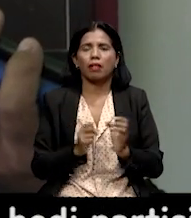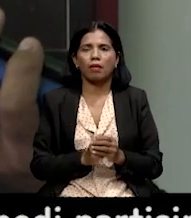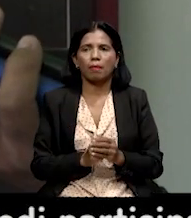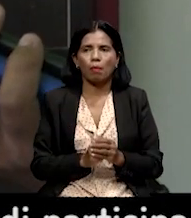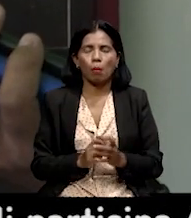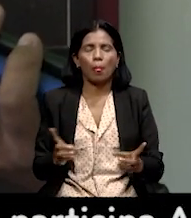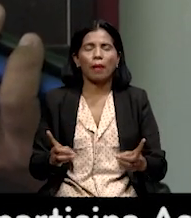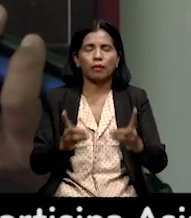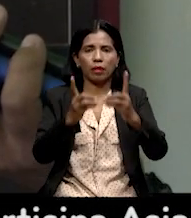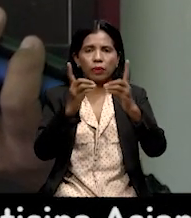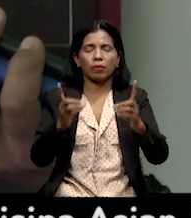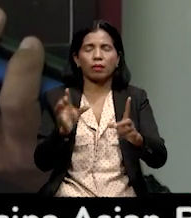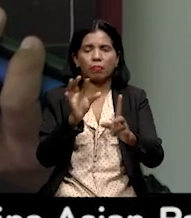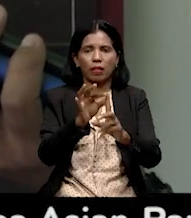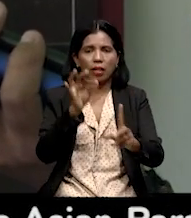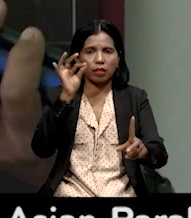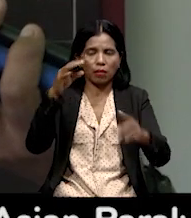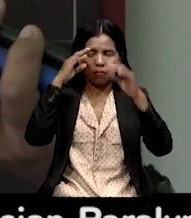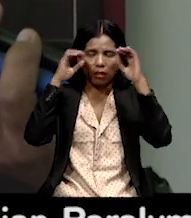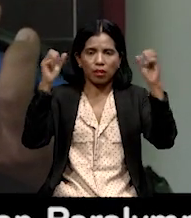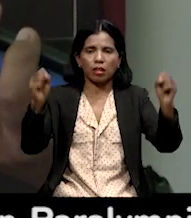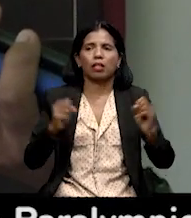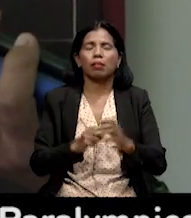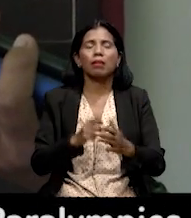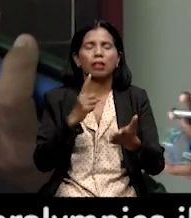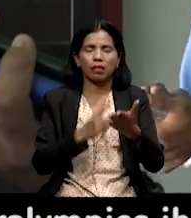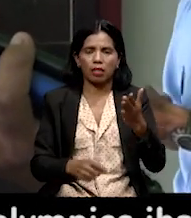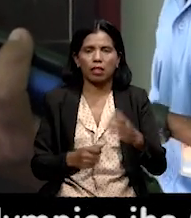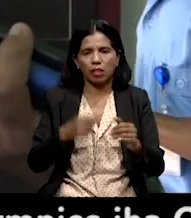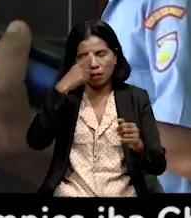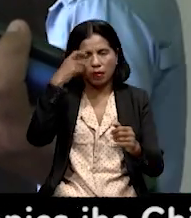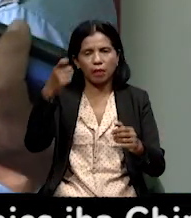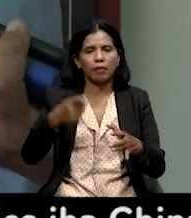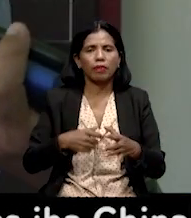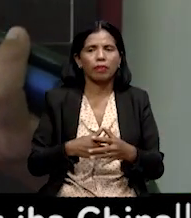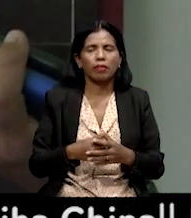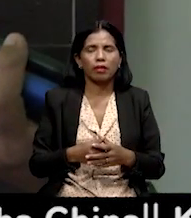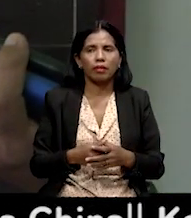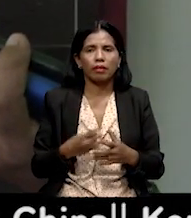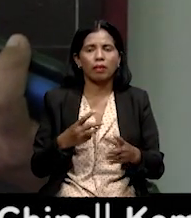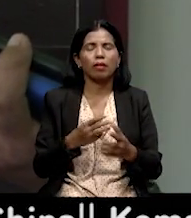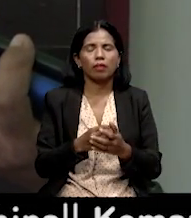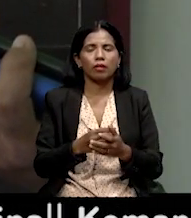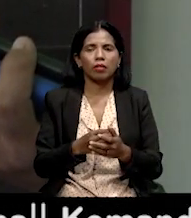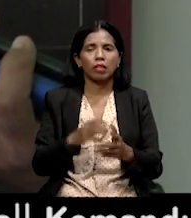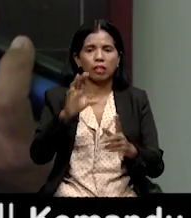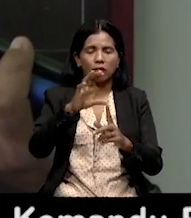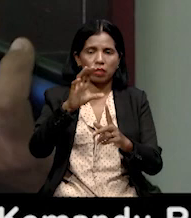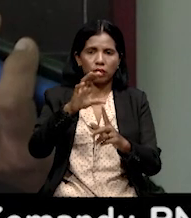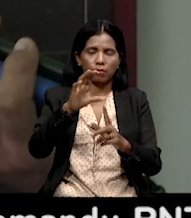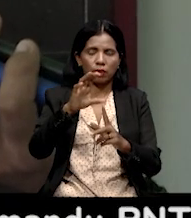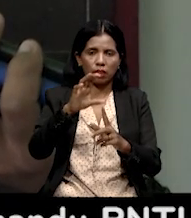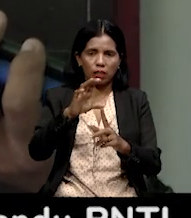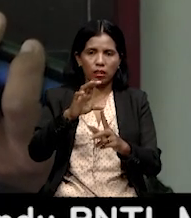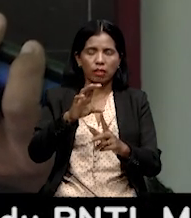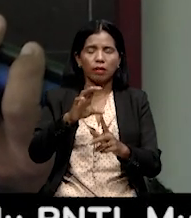ba ia elisang presidensial ne maka saya data mane maka kita kumna jeral hoi mai para turona hutubat ne tamai tatene kata ka gatina inda